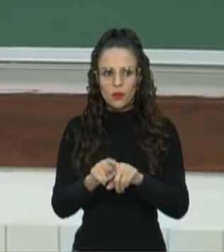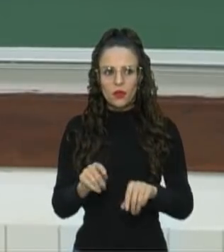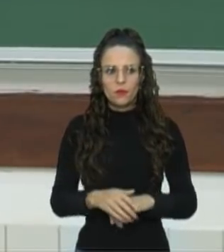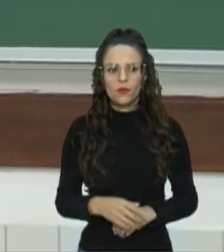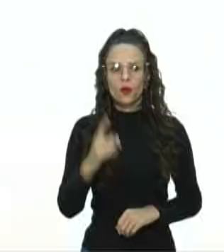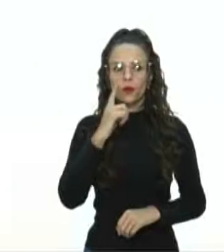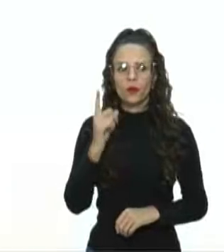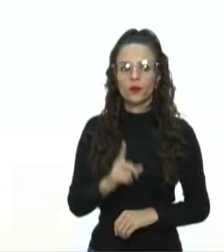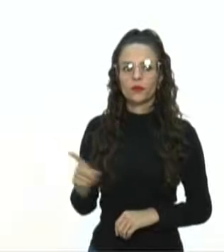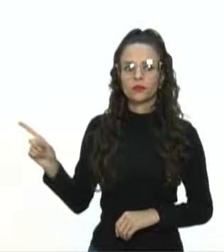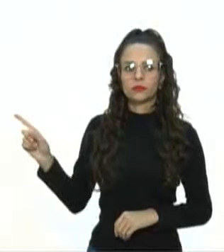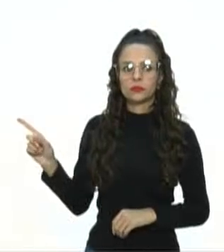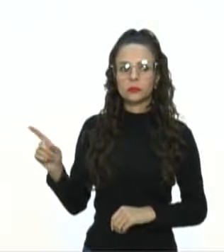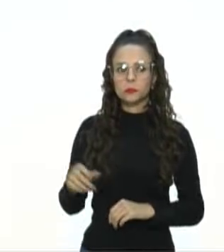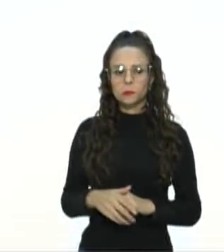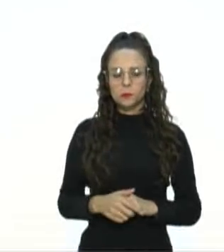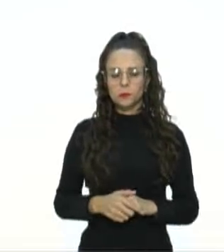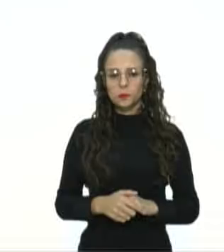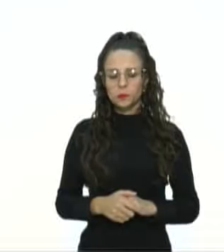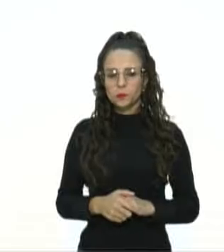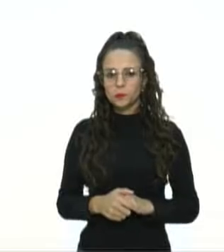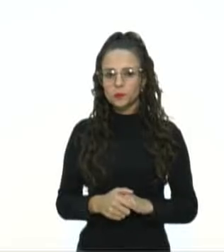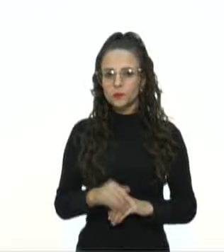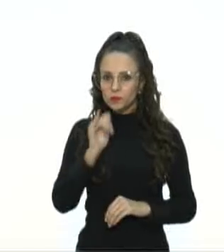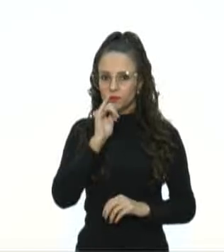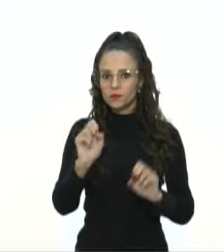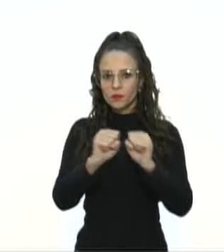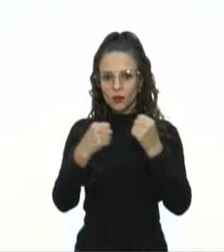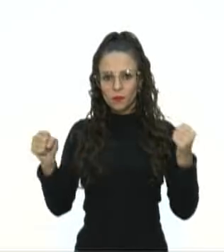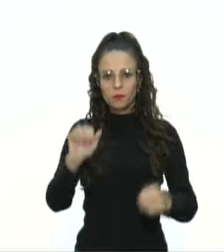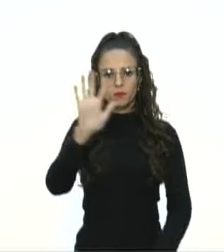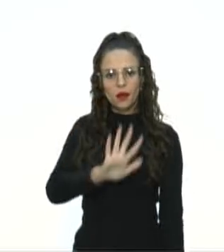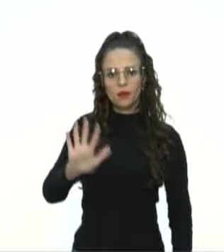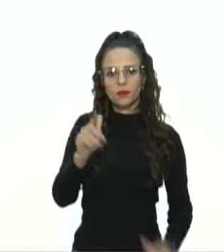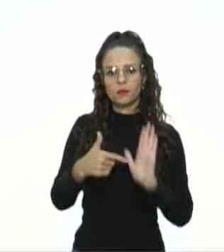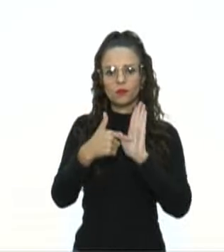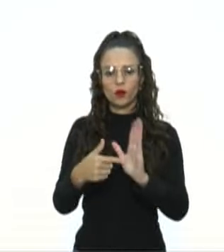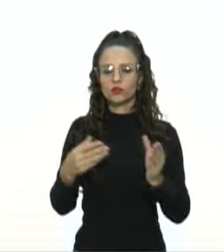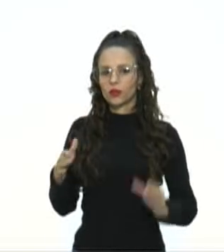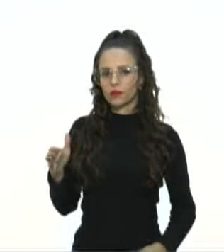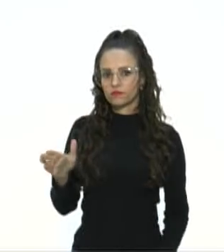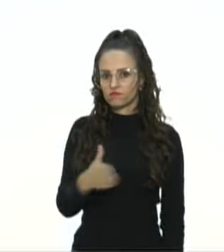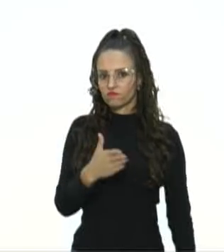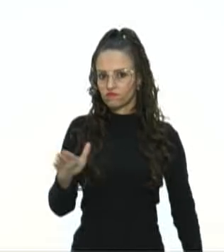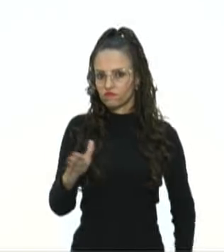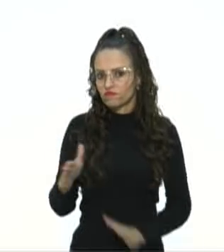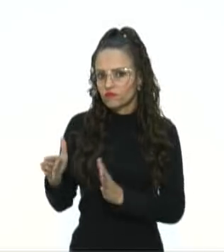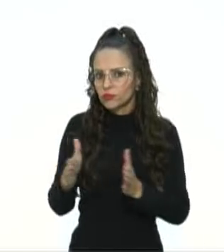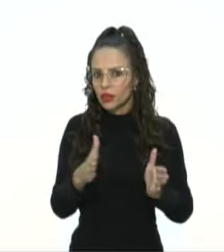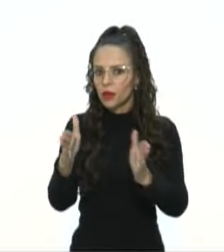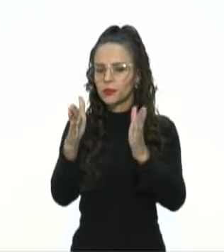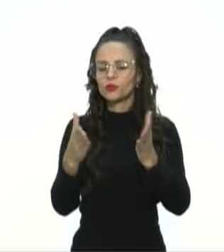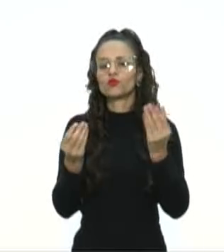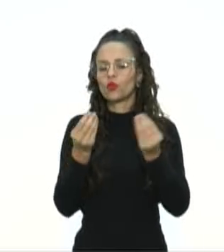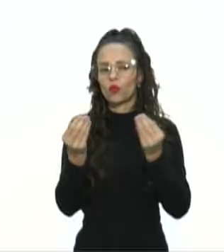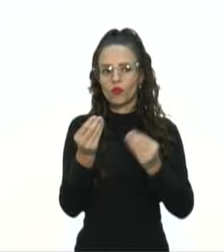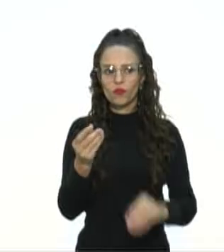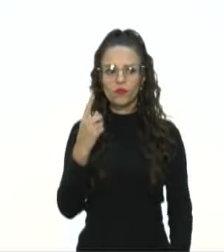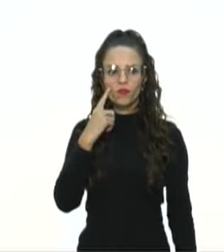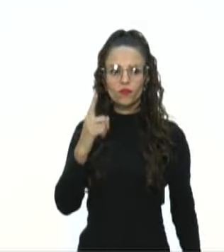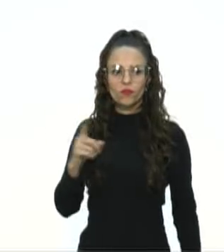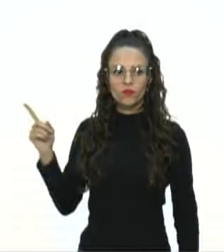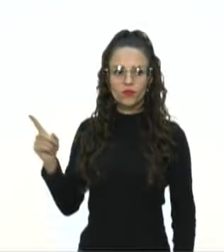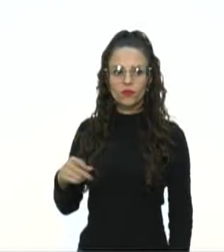mapa, né? Então, aqui, como vocês podem ver, né, tem um mapa aqui que retrata um percurso de orientação, né? Então, esse aqui foi um